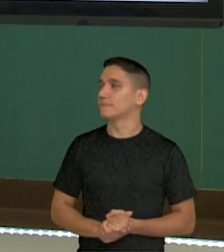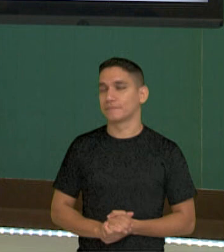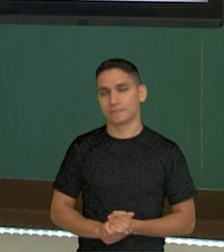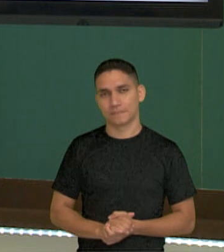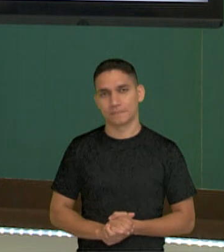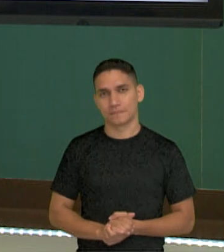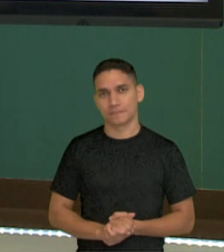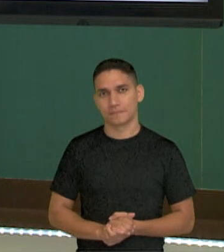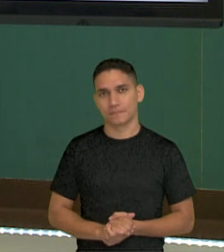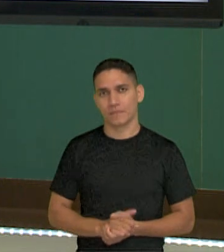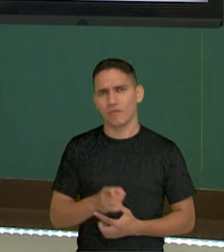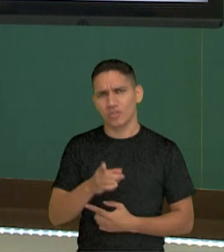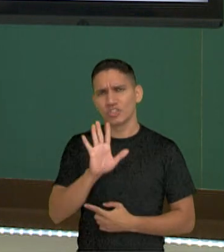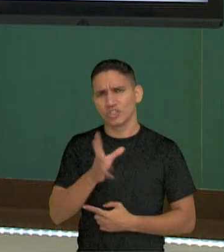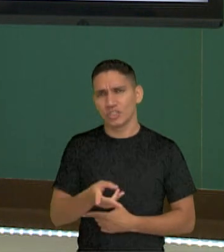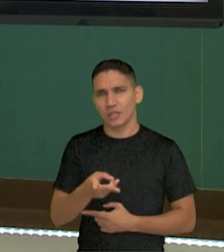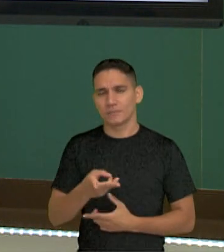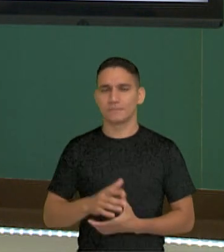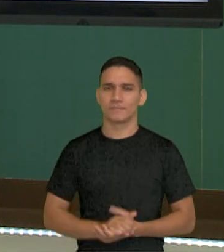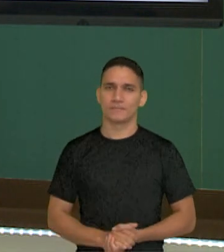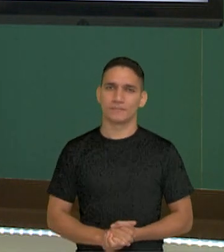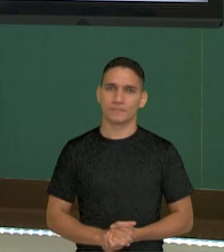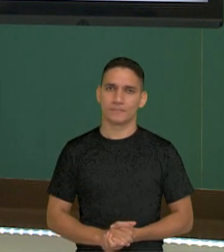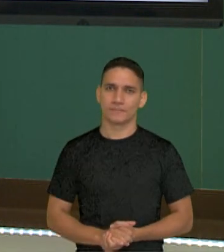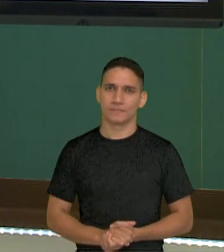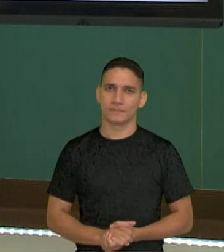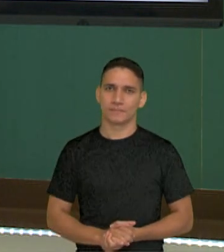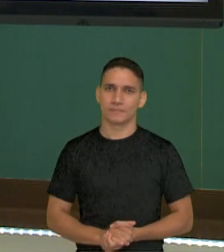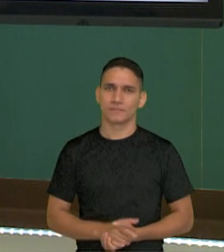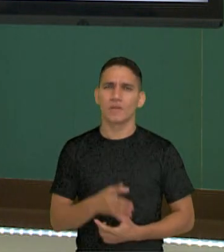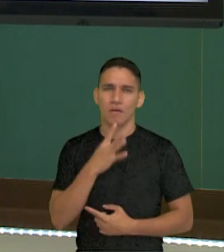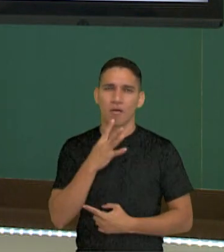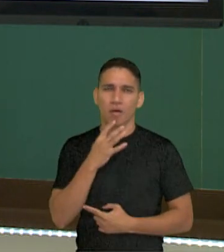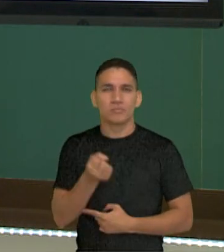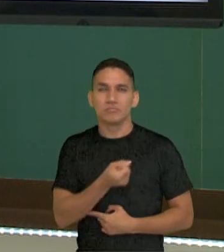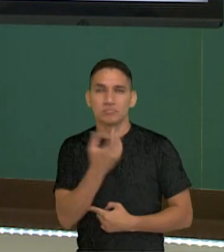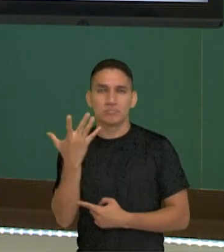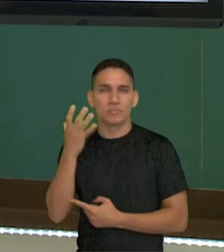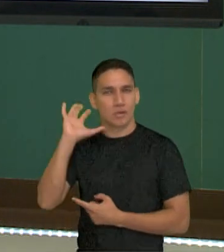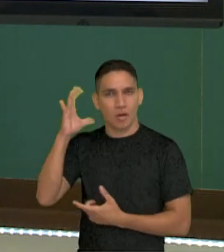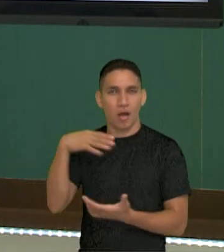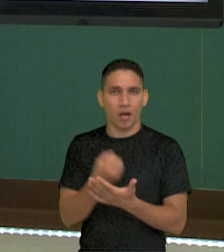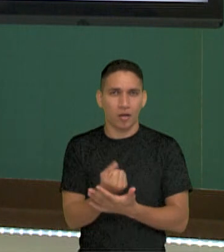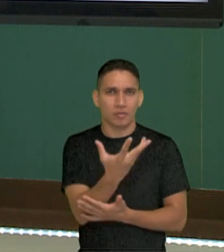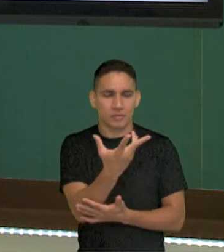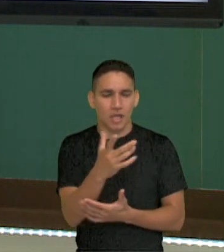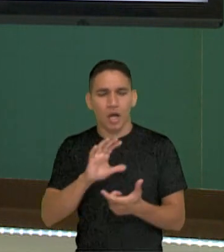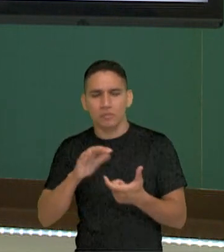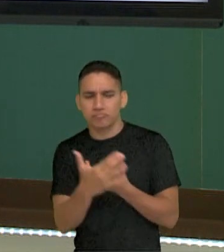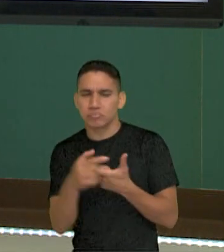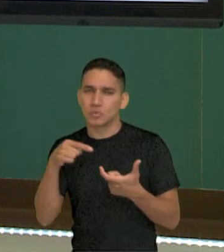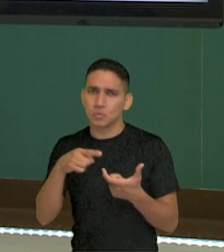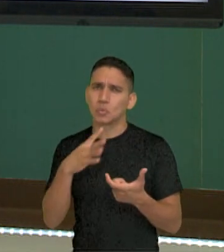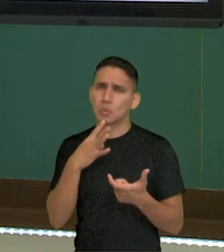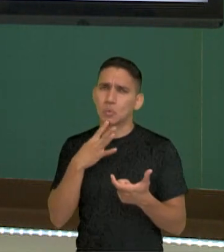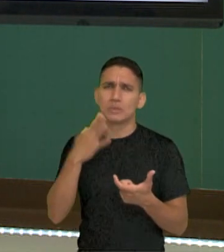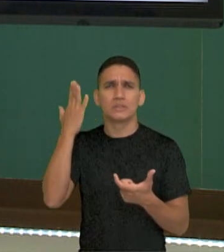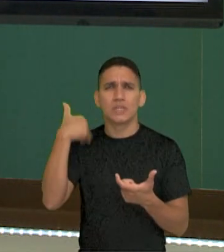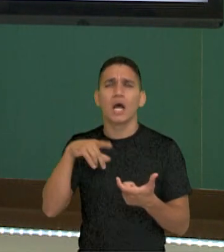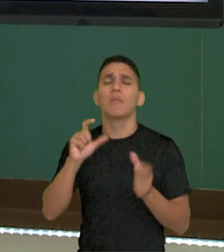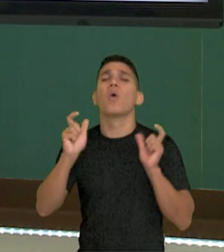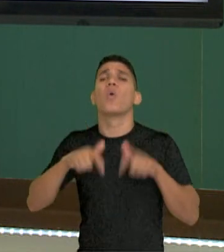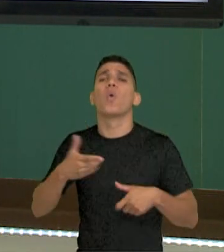Você já ouviu um podcast? Já ouviu? Ouviu falar aonde, que